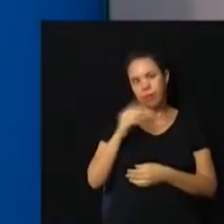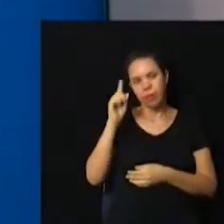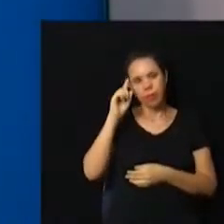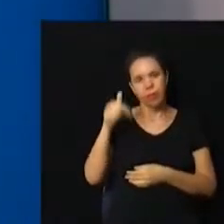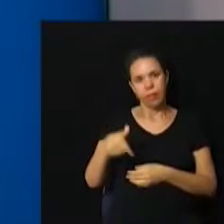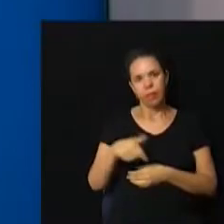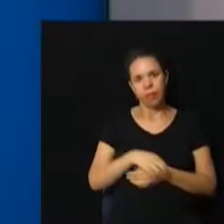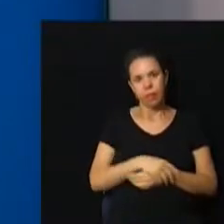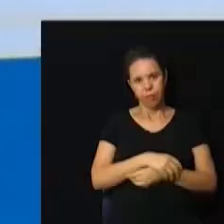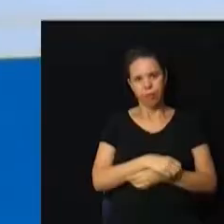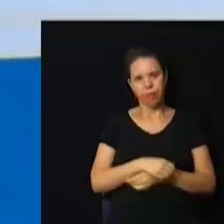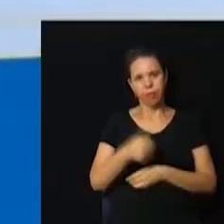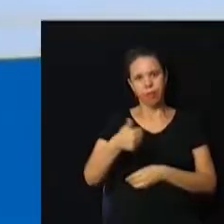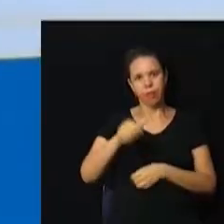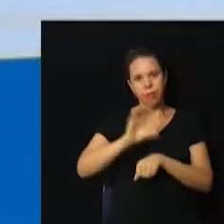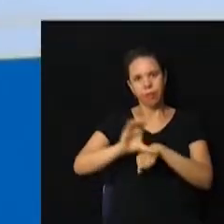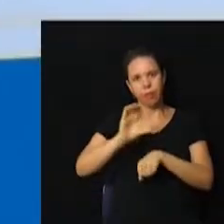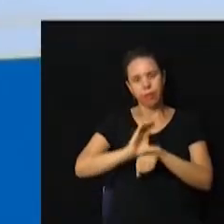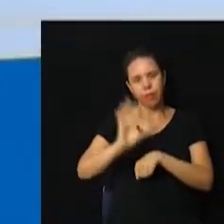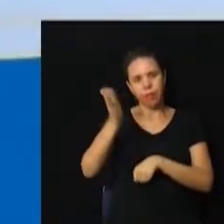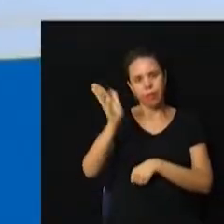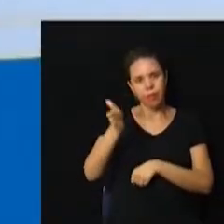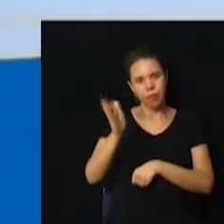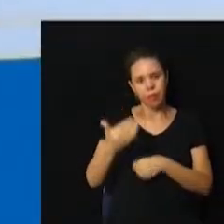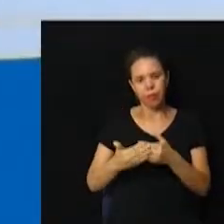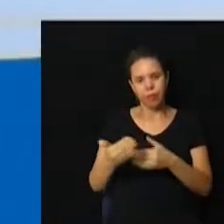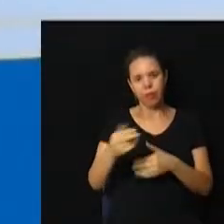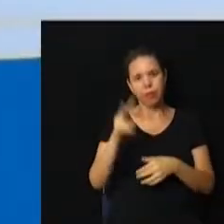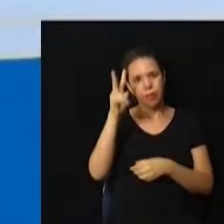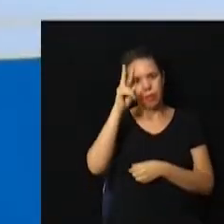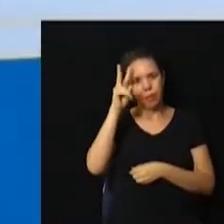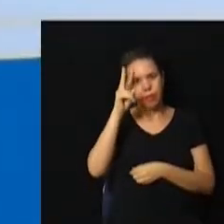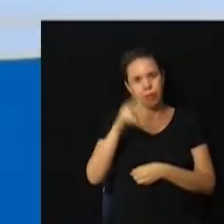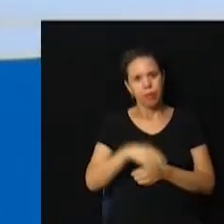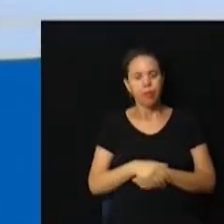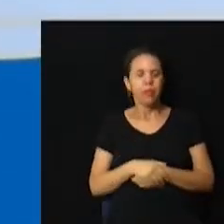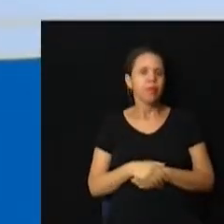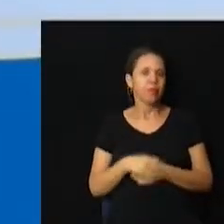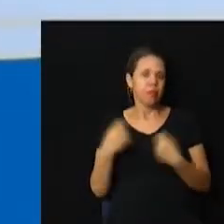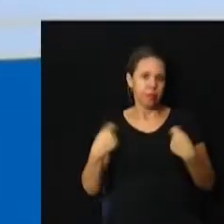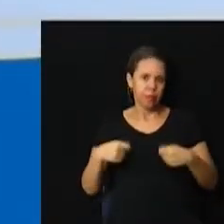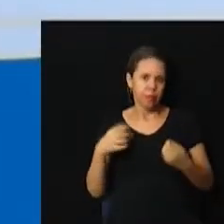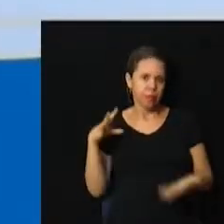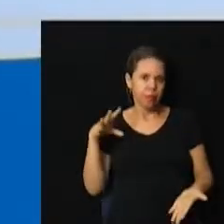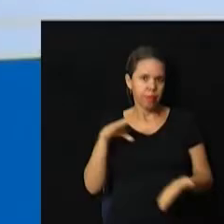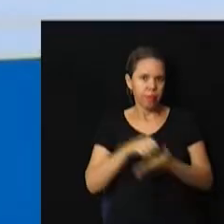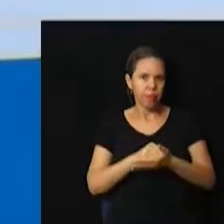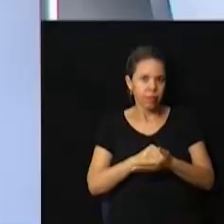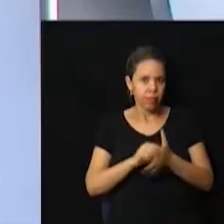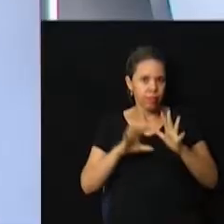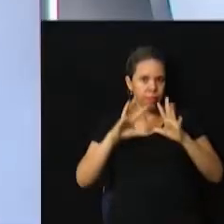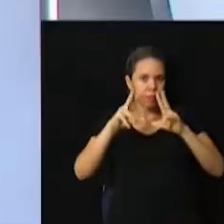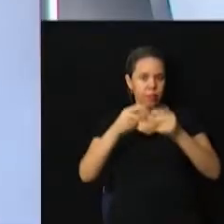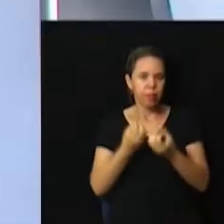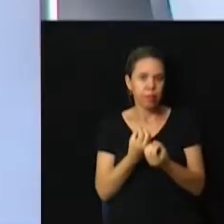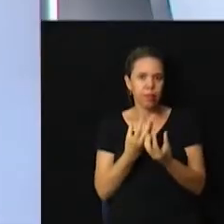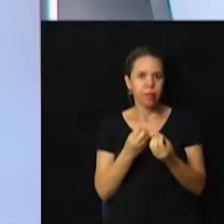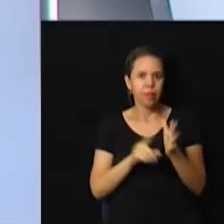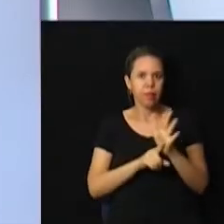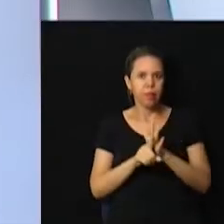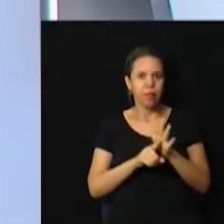tá? No dia 7 de março. O primeiro curso ocorre já na próxima segunda-feira e é preciso se inscrever. Todas